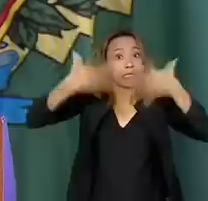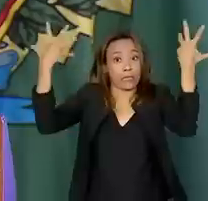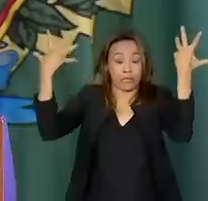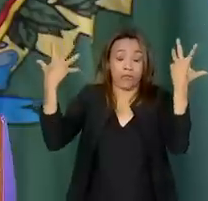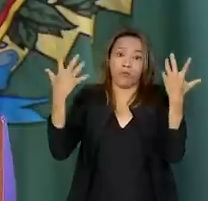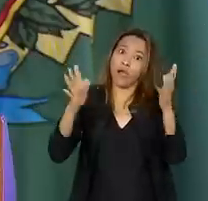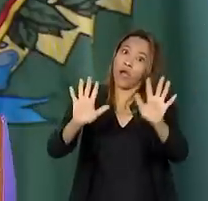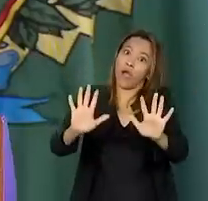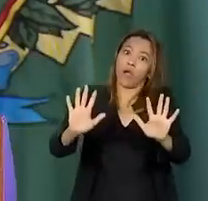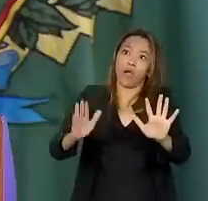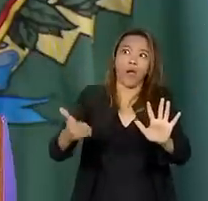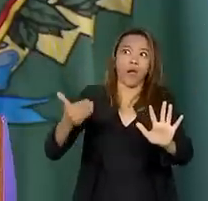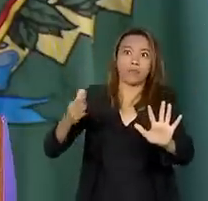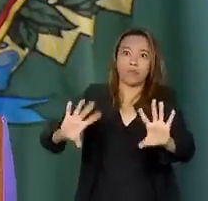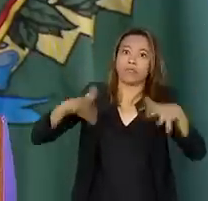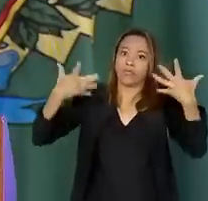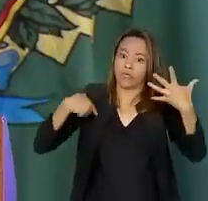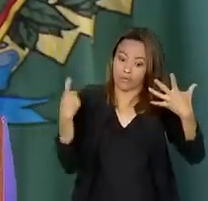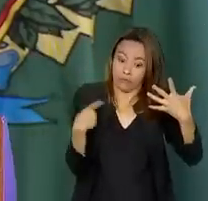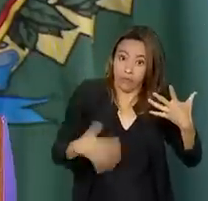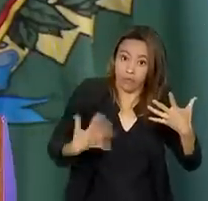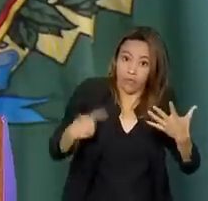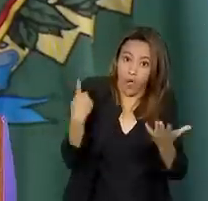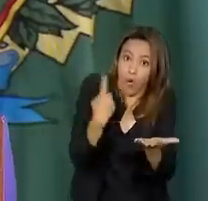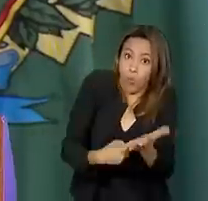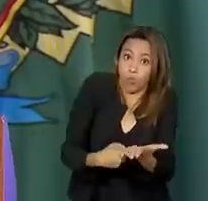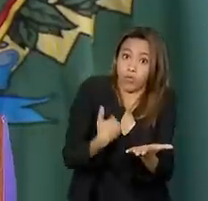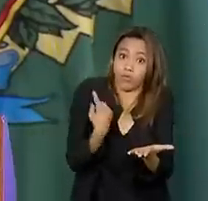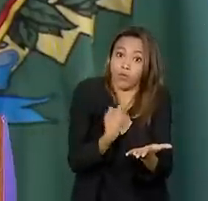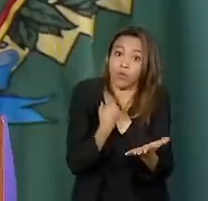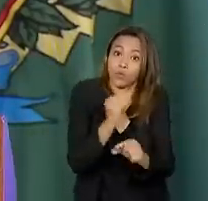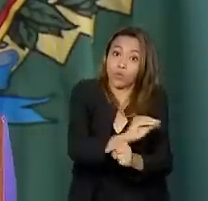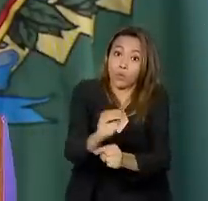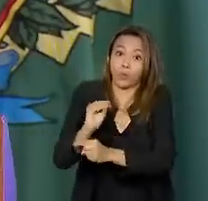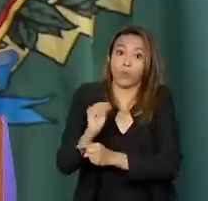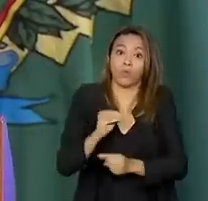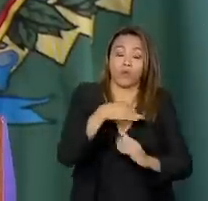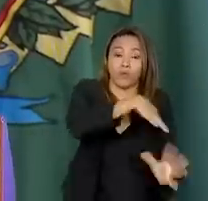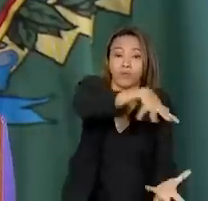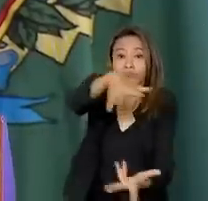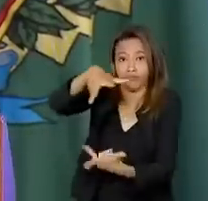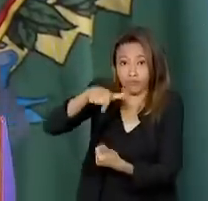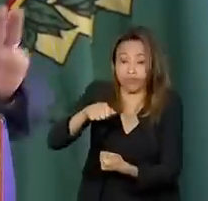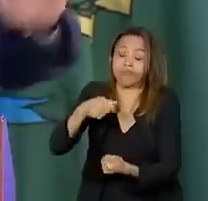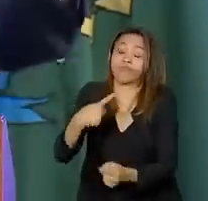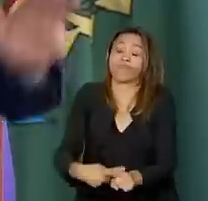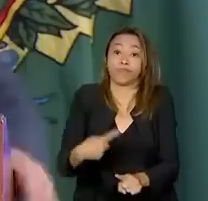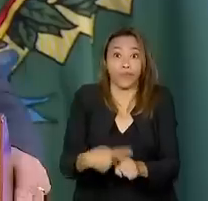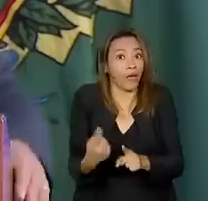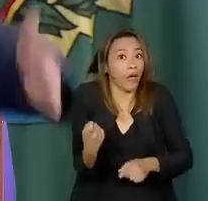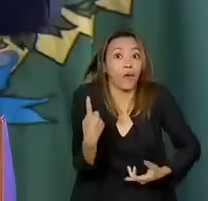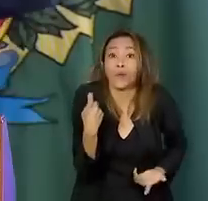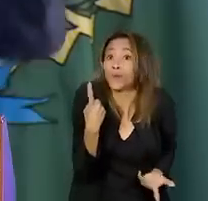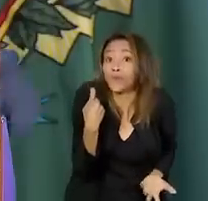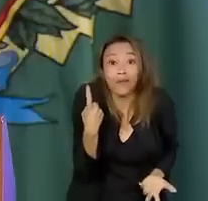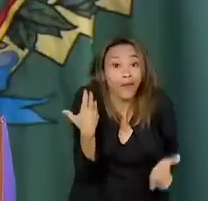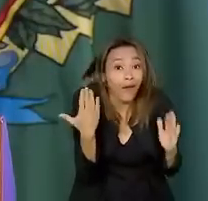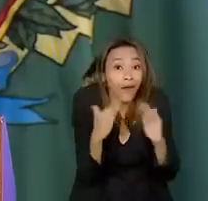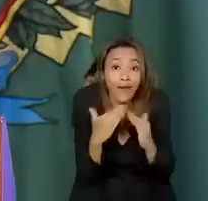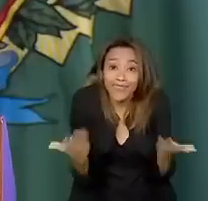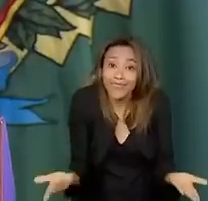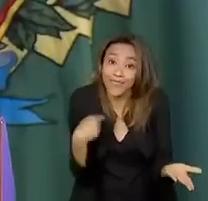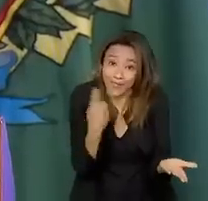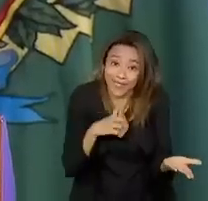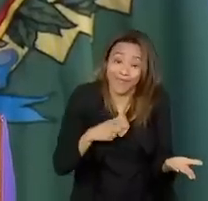se revoltar, vamos fazer que a nossa obrigação cuidar do nosso planeta, porque é a única casa que nós temos.